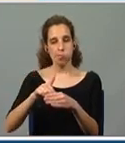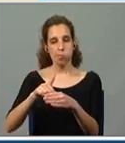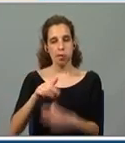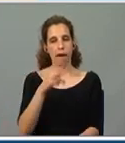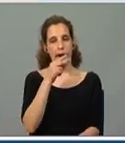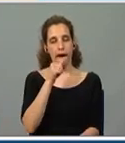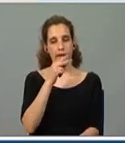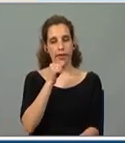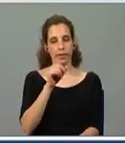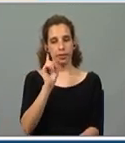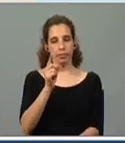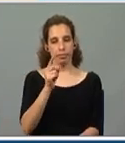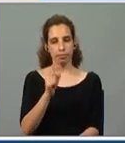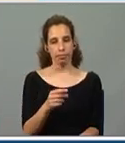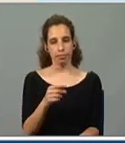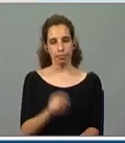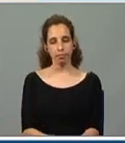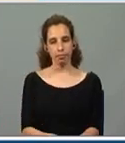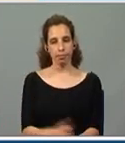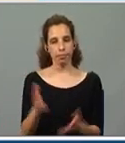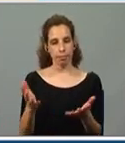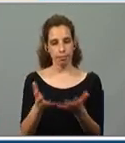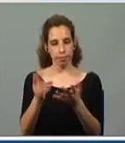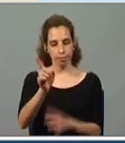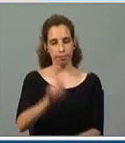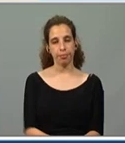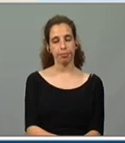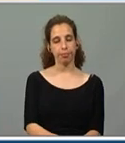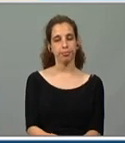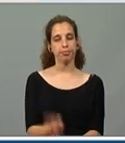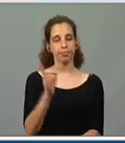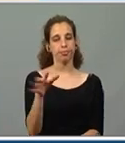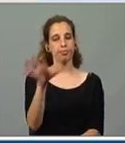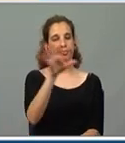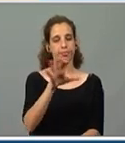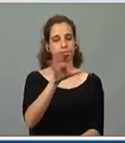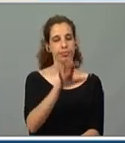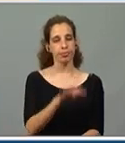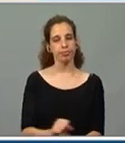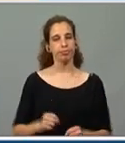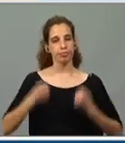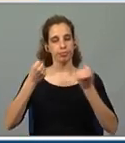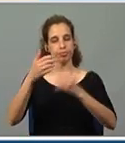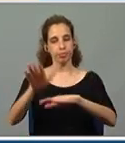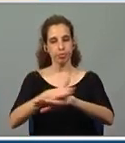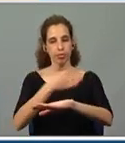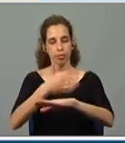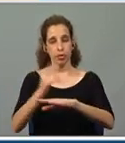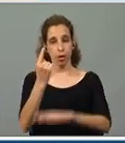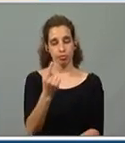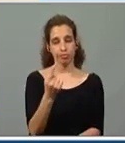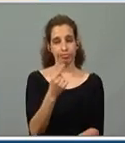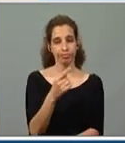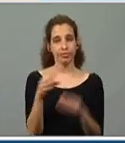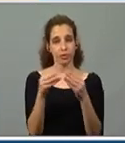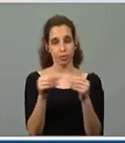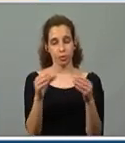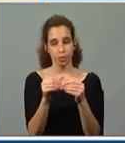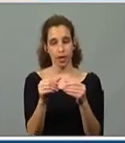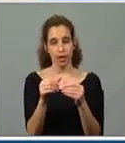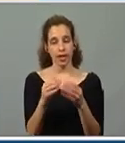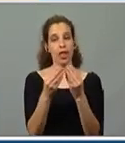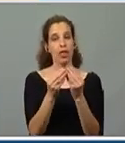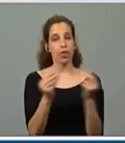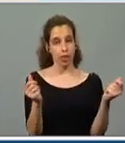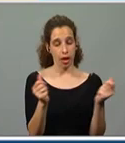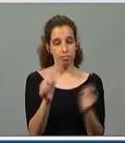fundo a areia e estes componentes em suspensão. Portanto, é uma forma de conseguir separar um dos componentes que é